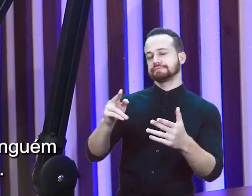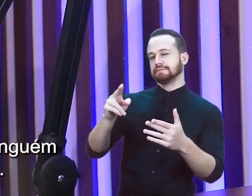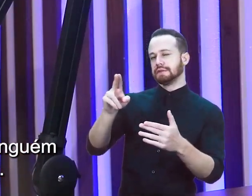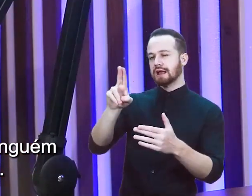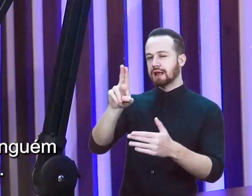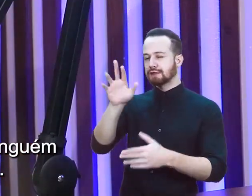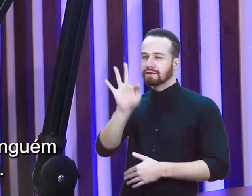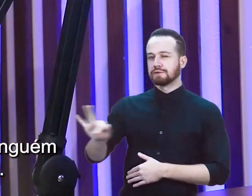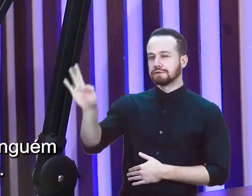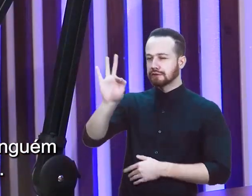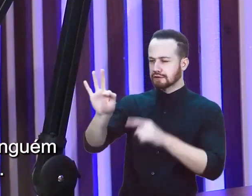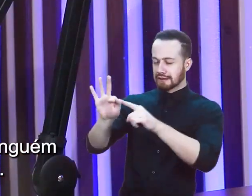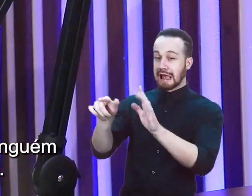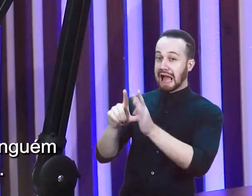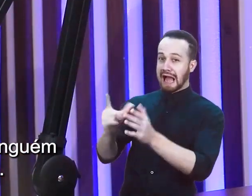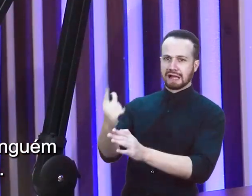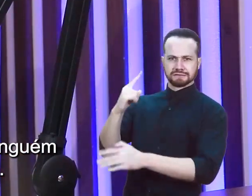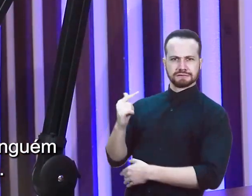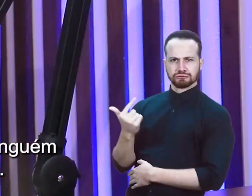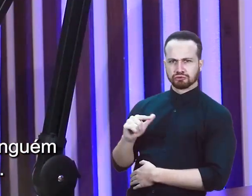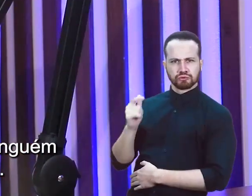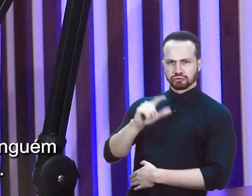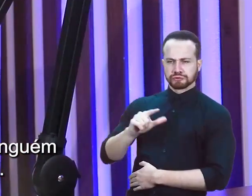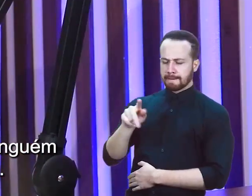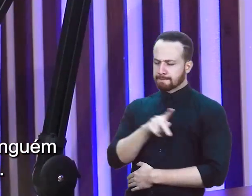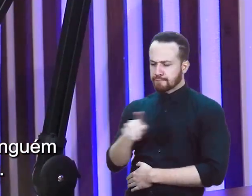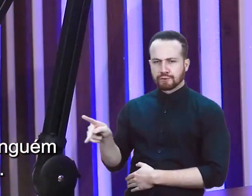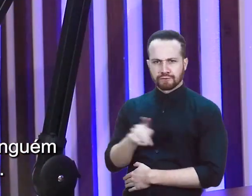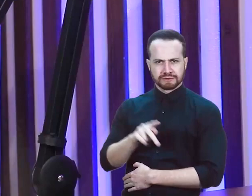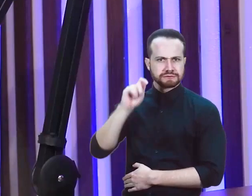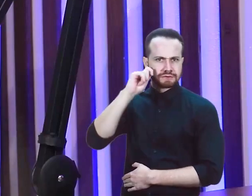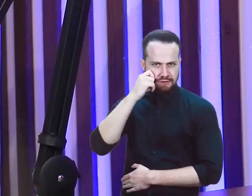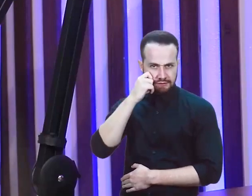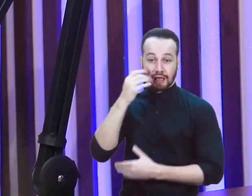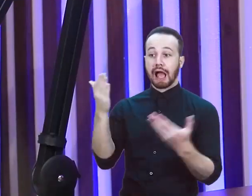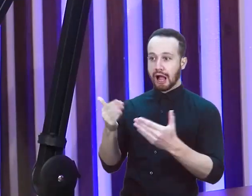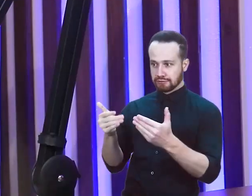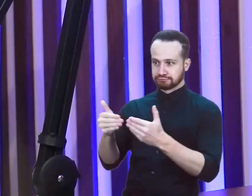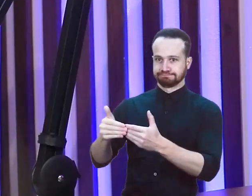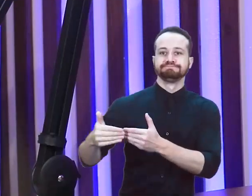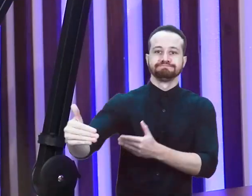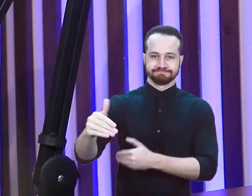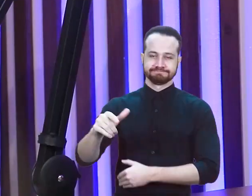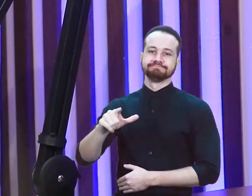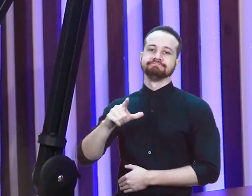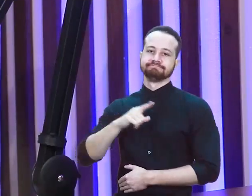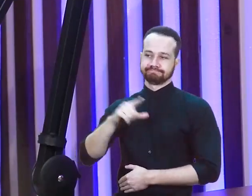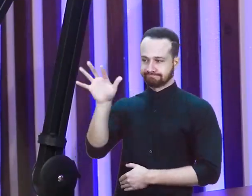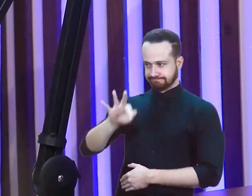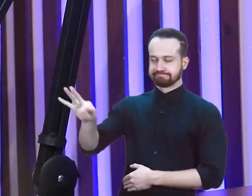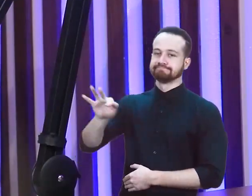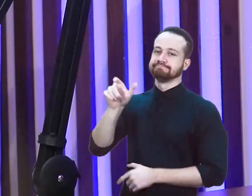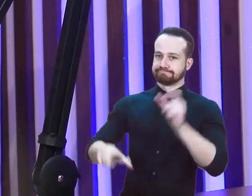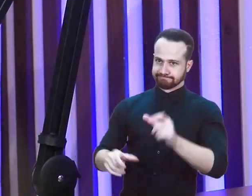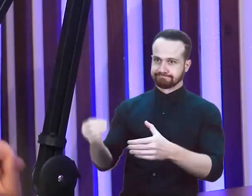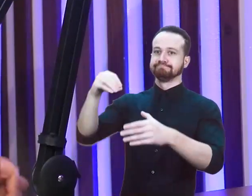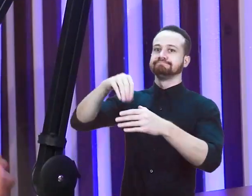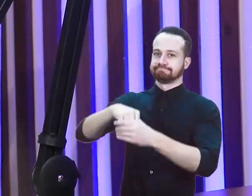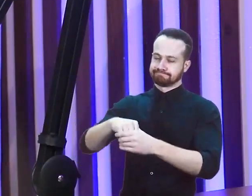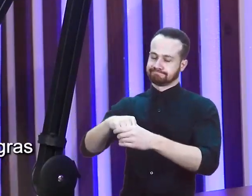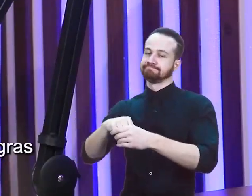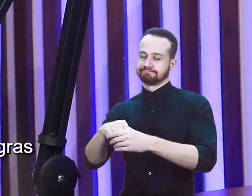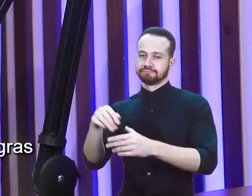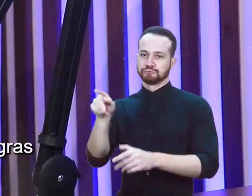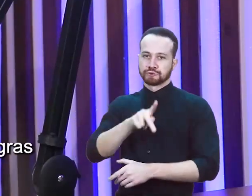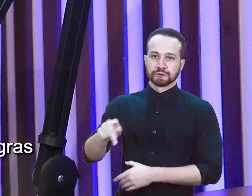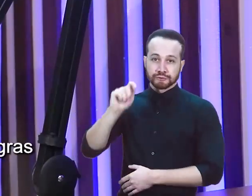universidades, que não tinha ninguém como professor, professora, hoje várias universidades, ainda é